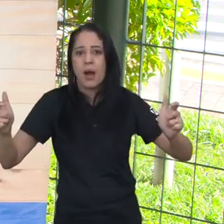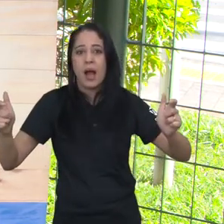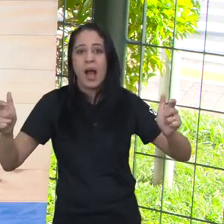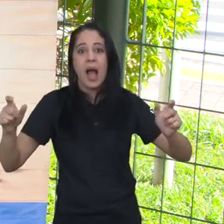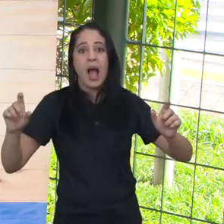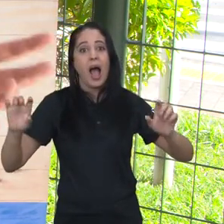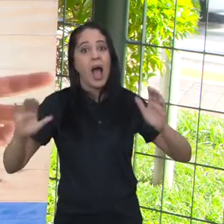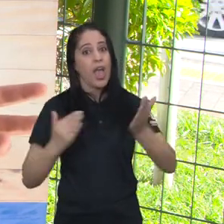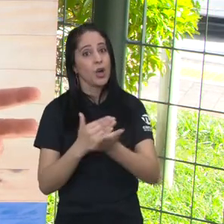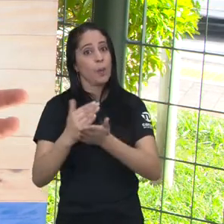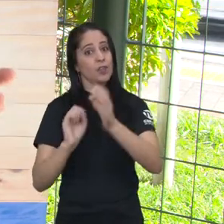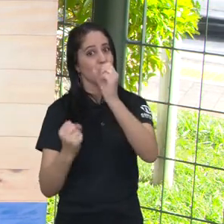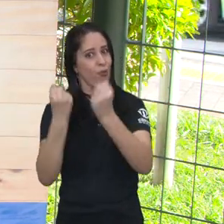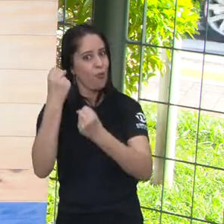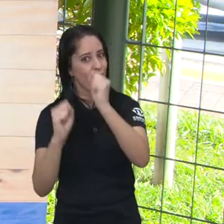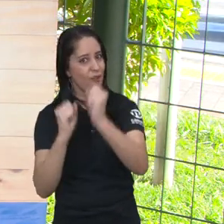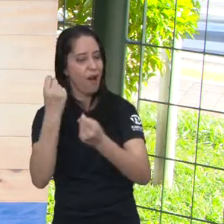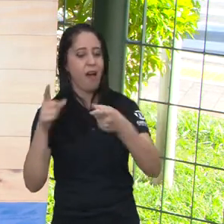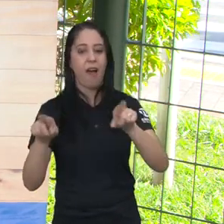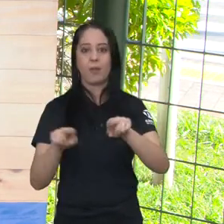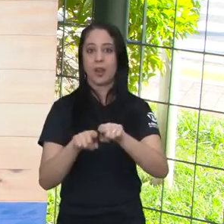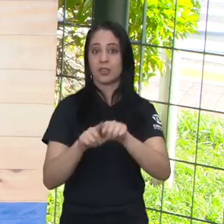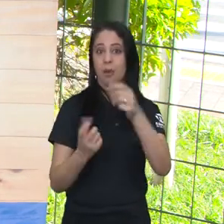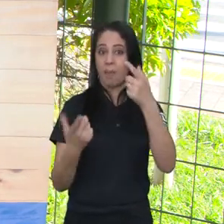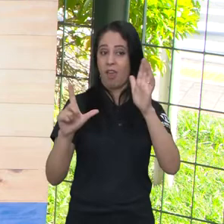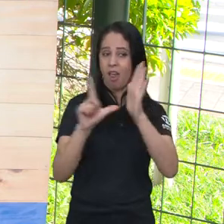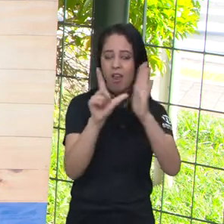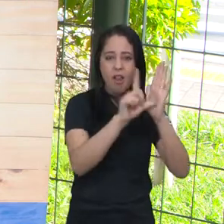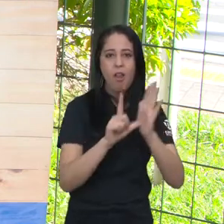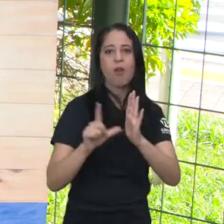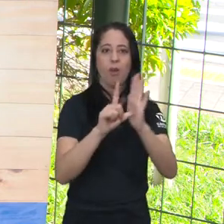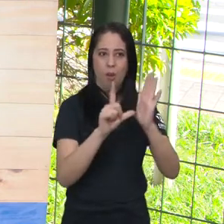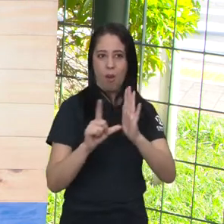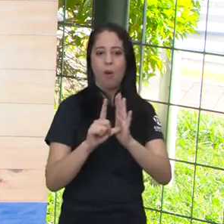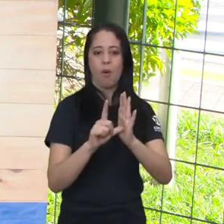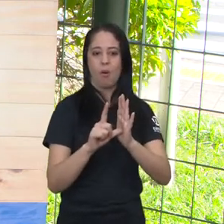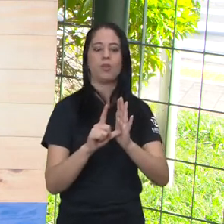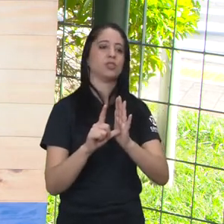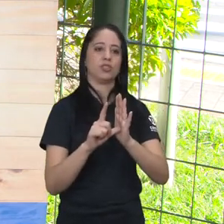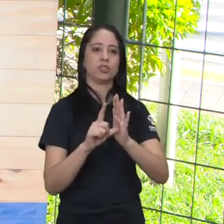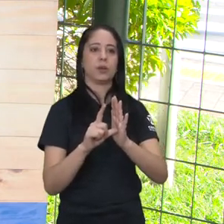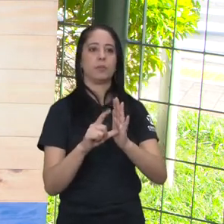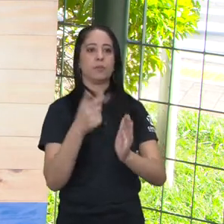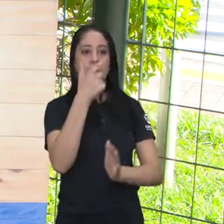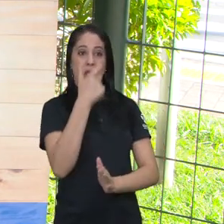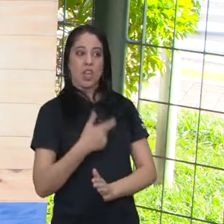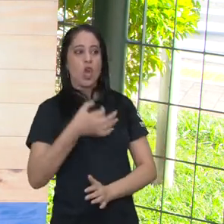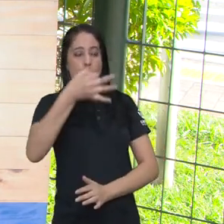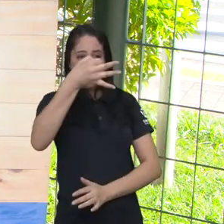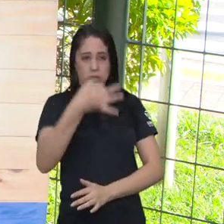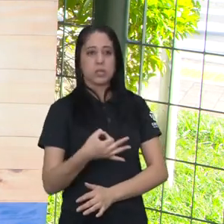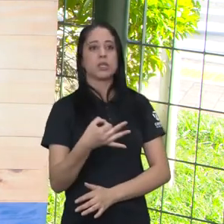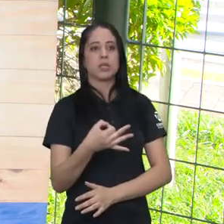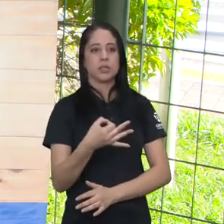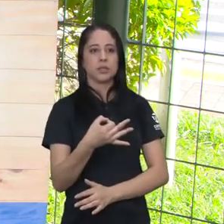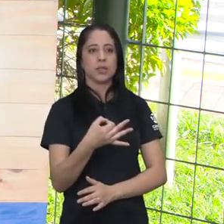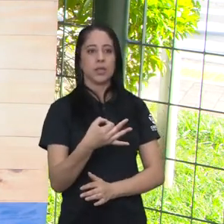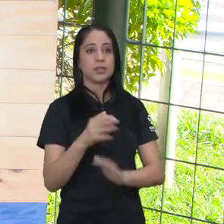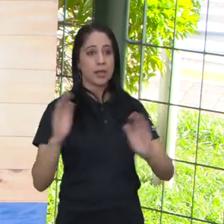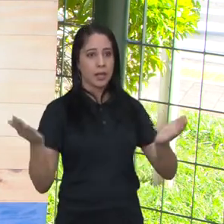mais pujante depois veio indústria agora Comércio Serviço e eu não tenho dúvida que essa retomada essa migração